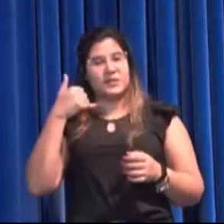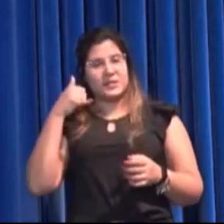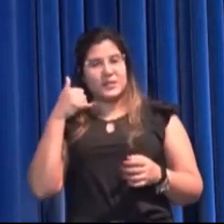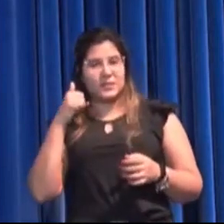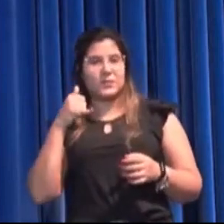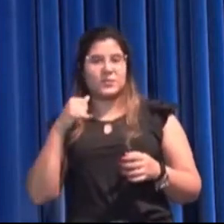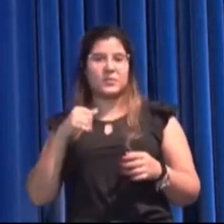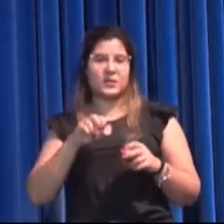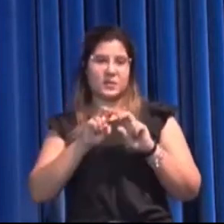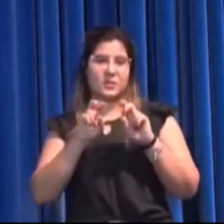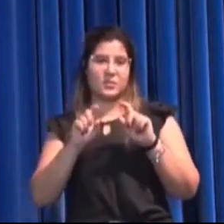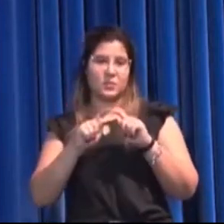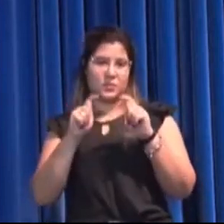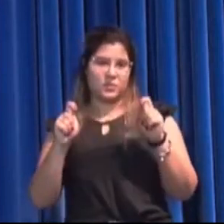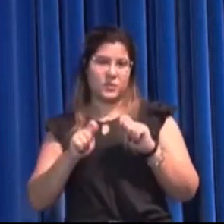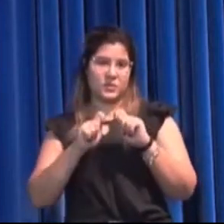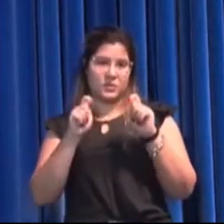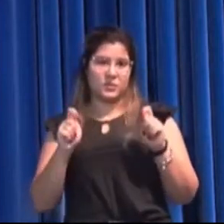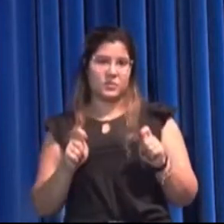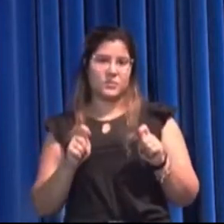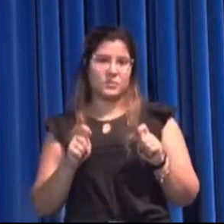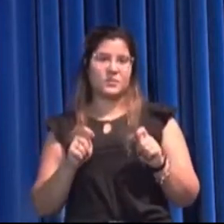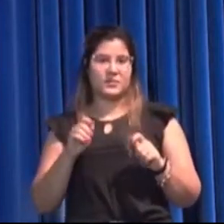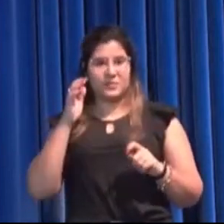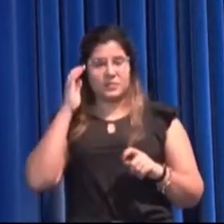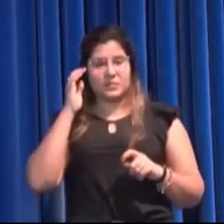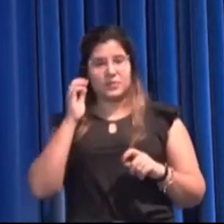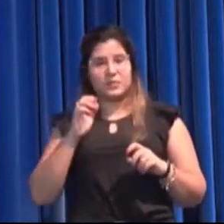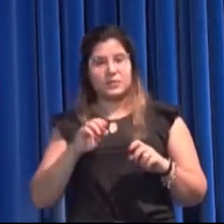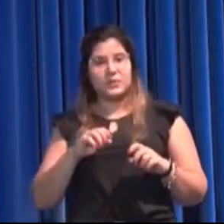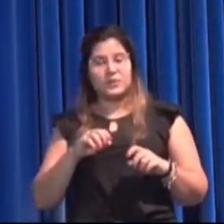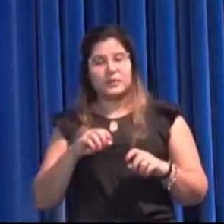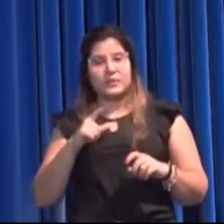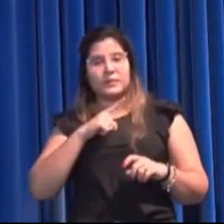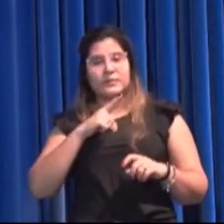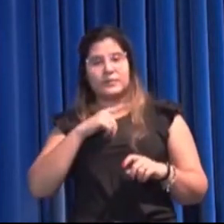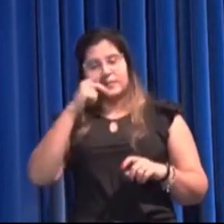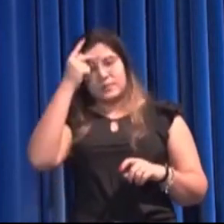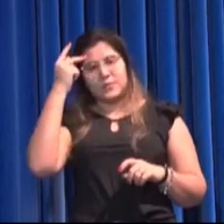uma palavra de esperança fora